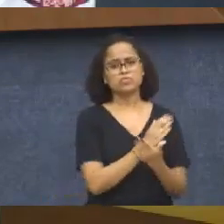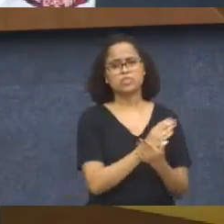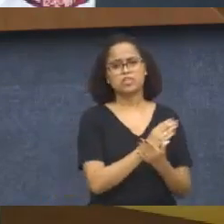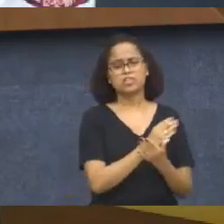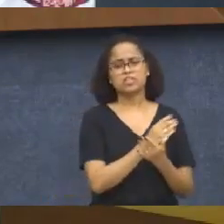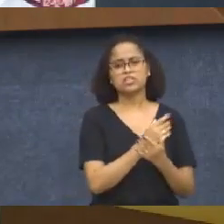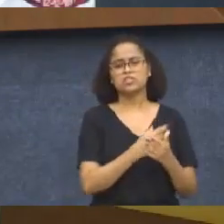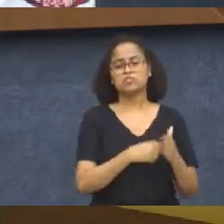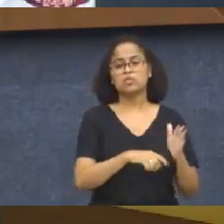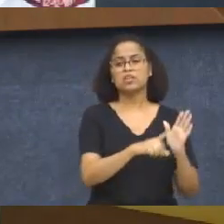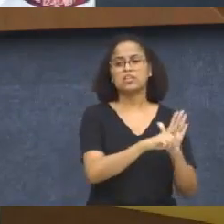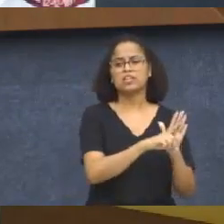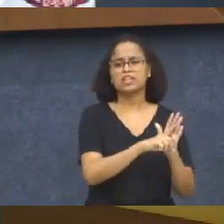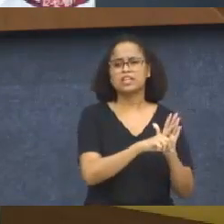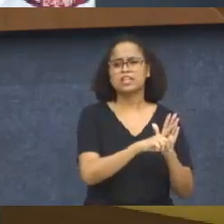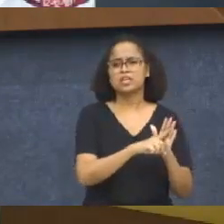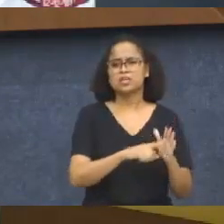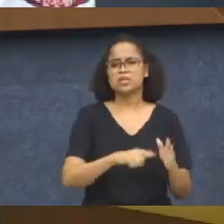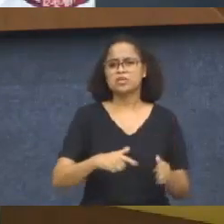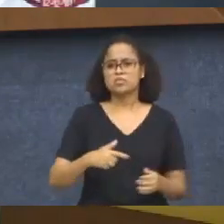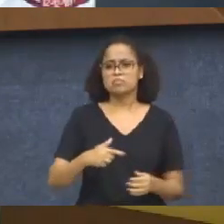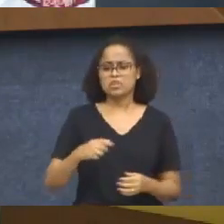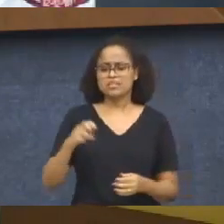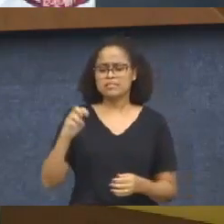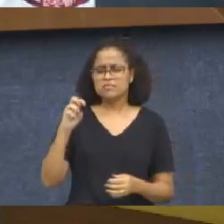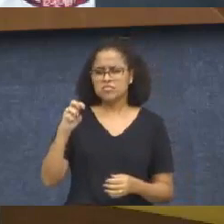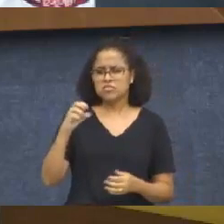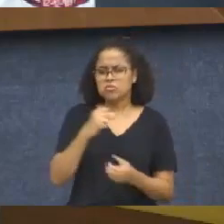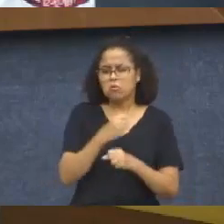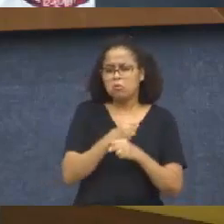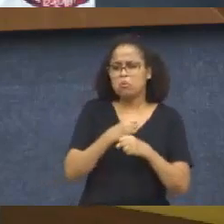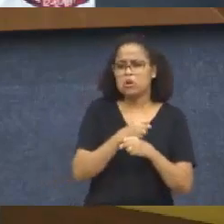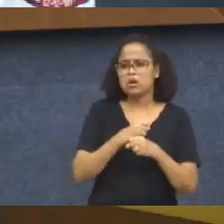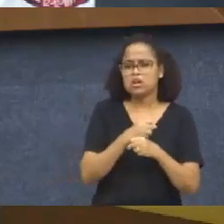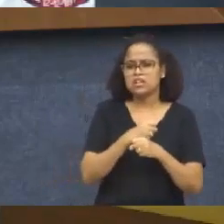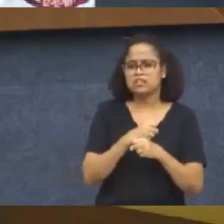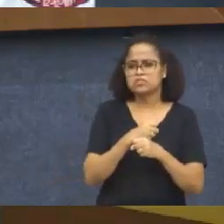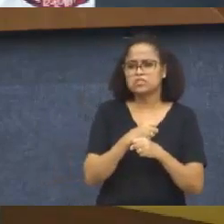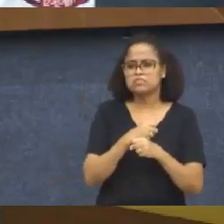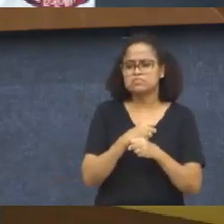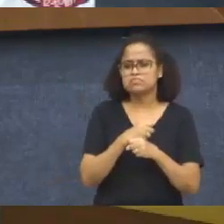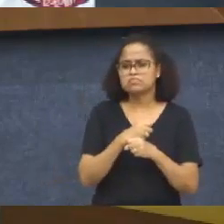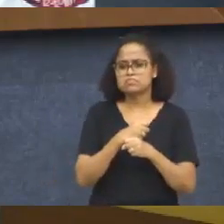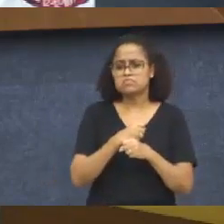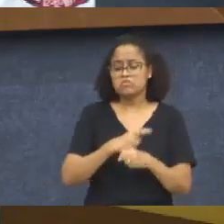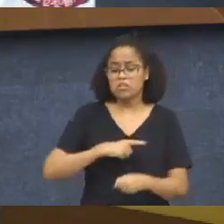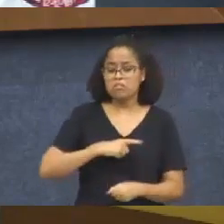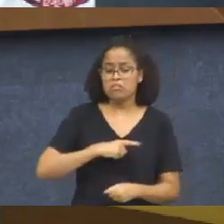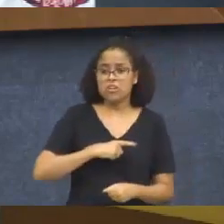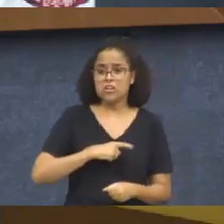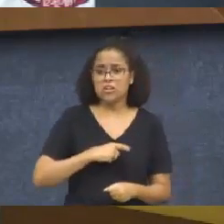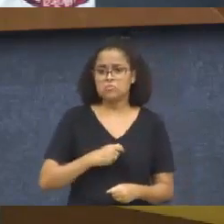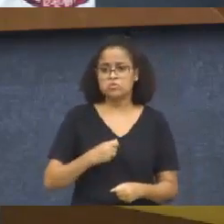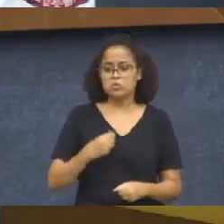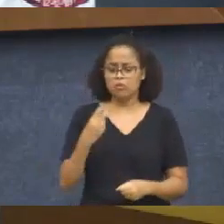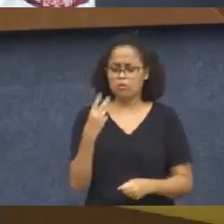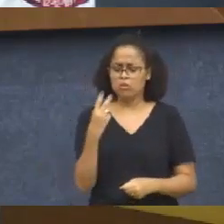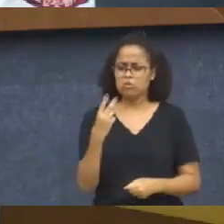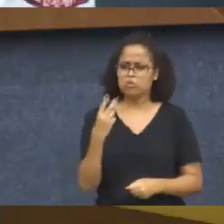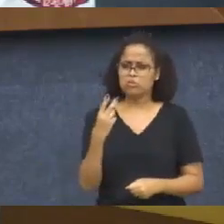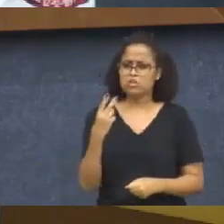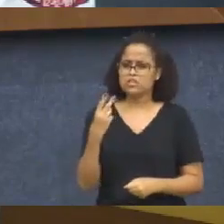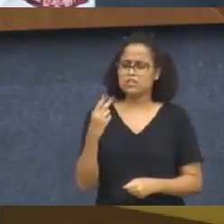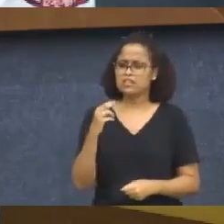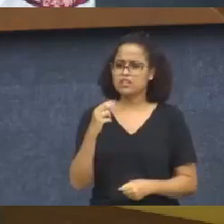anos, nós teremos ainda 2 anos e meio dentro dessa transição, e só respondendo ao Pedro, a prefeitura já cumpriu a parte dela,